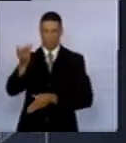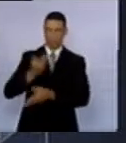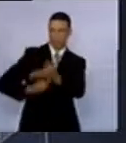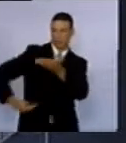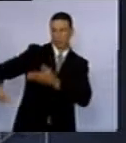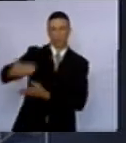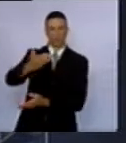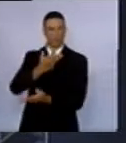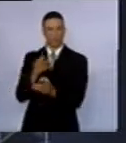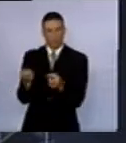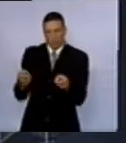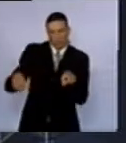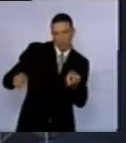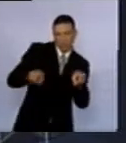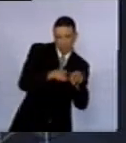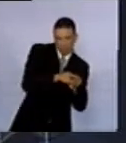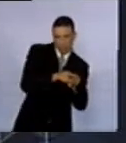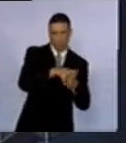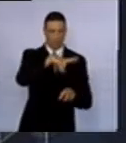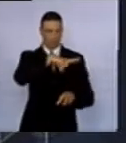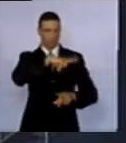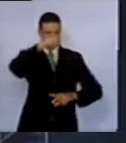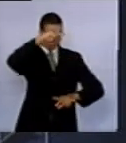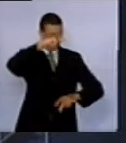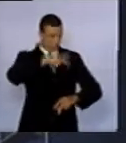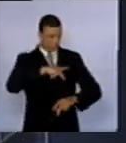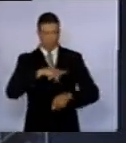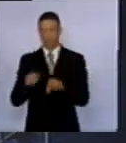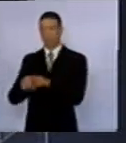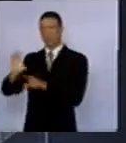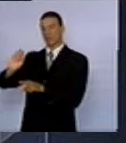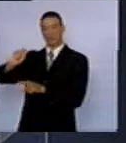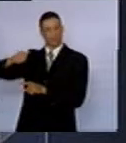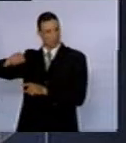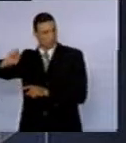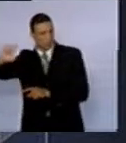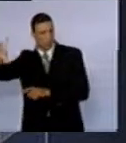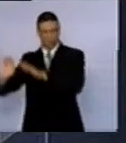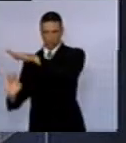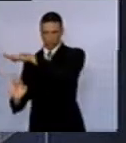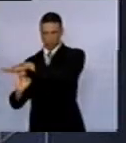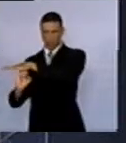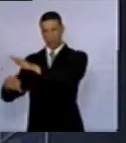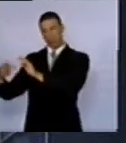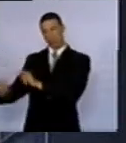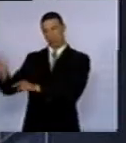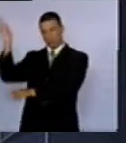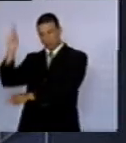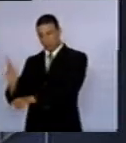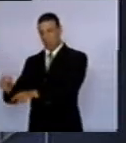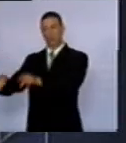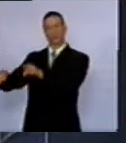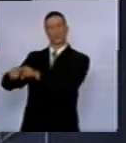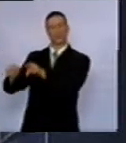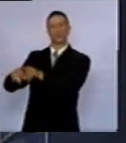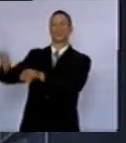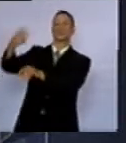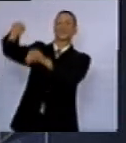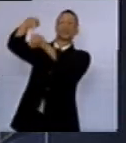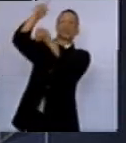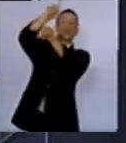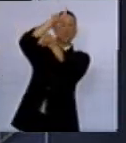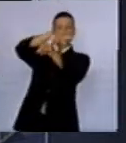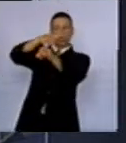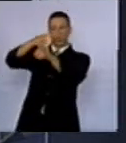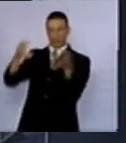SEAC, entre a produção independente e os canais, as programadoras nacionais e internacionais, não é de hoje, mas